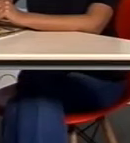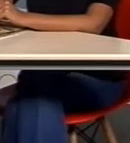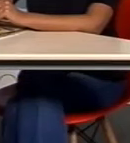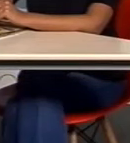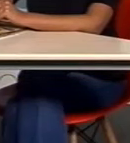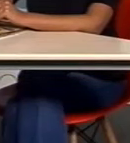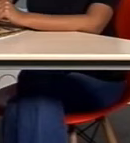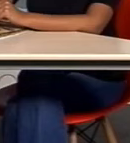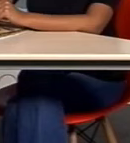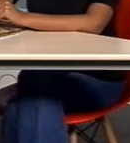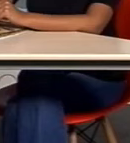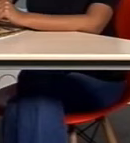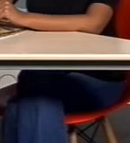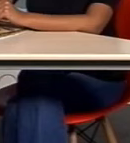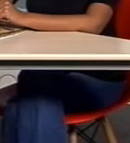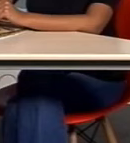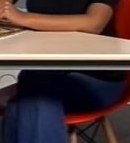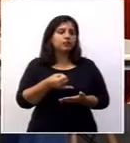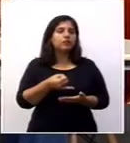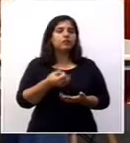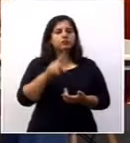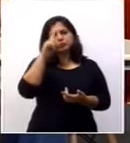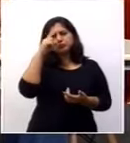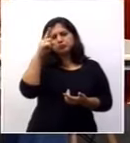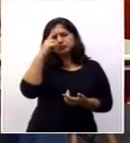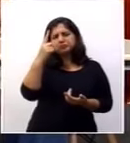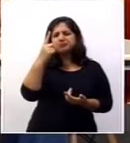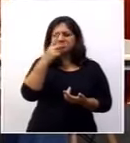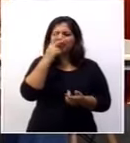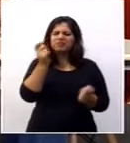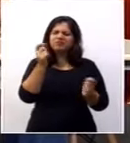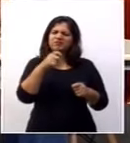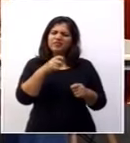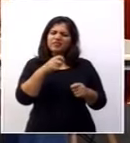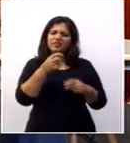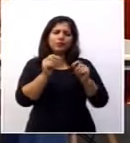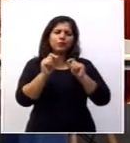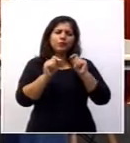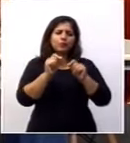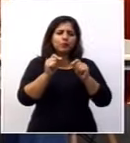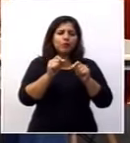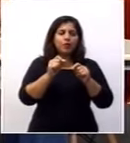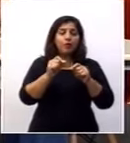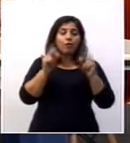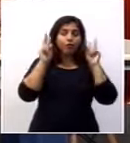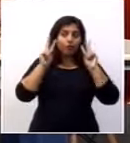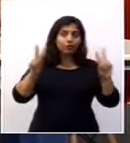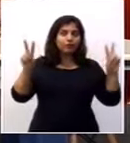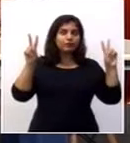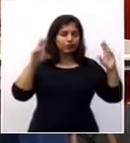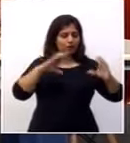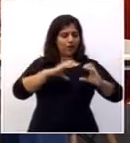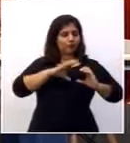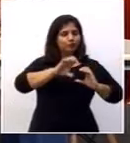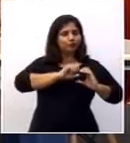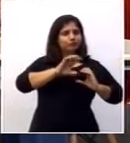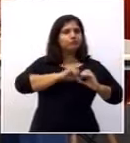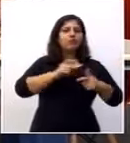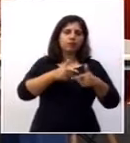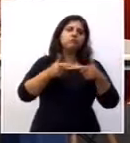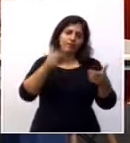maioria acredita que sim. Alguns ficaram em dúvida se é possível ver com os ouvidos e escutar com o coração, mas